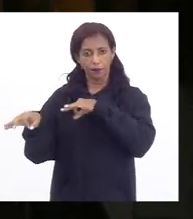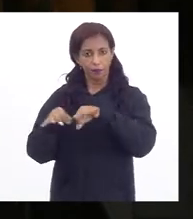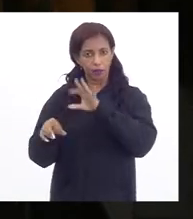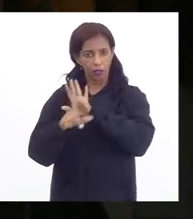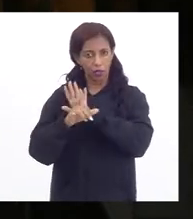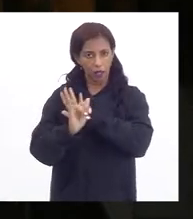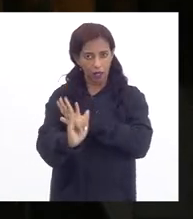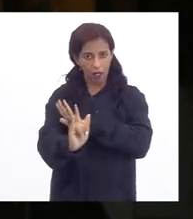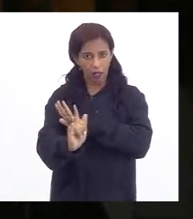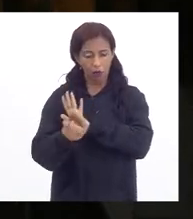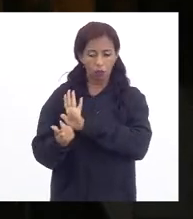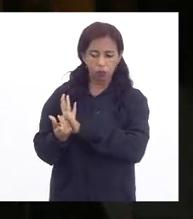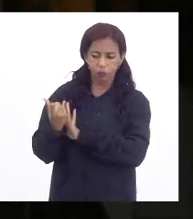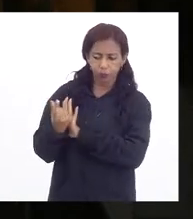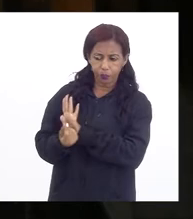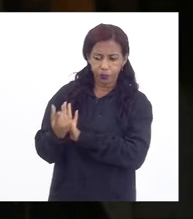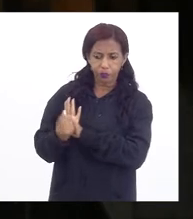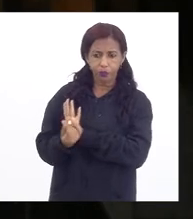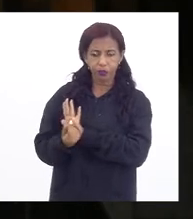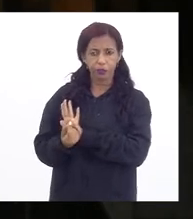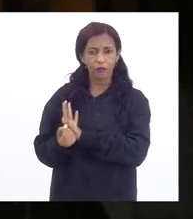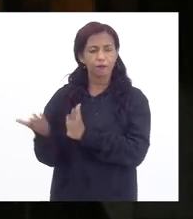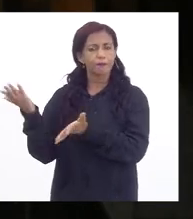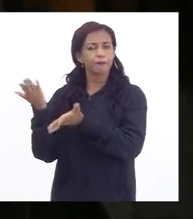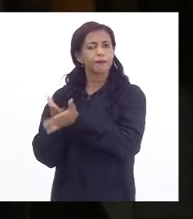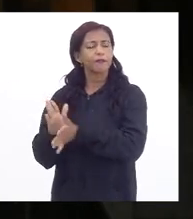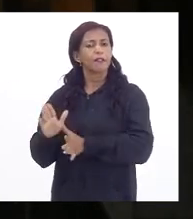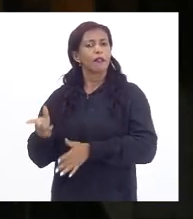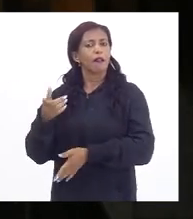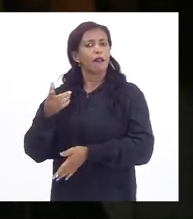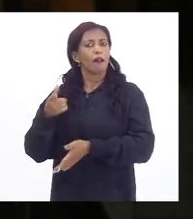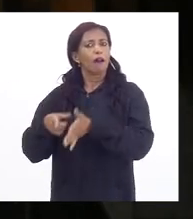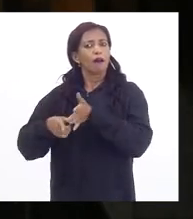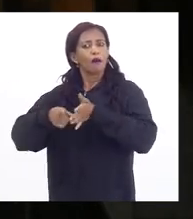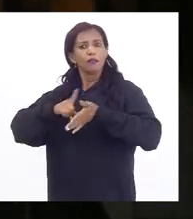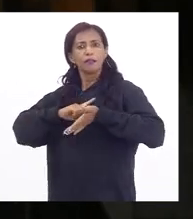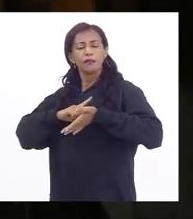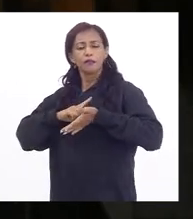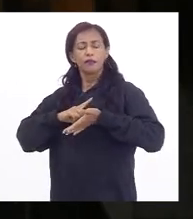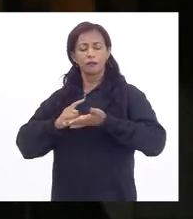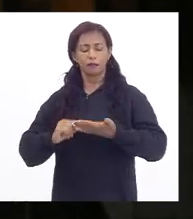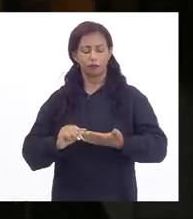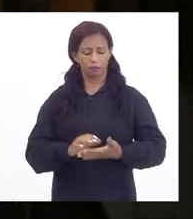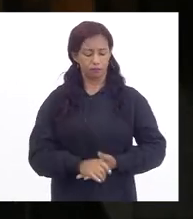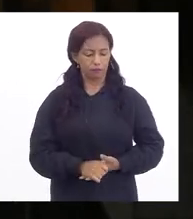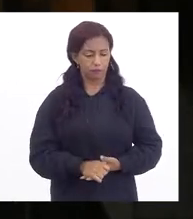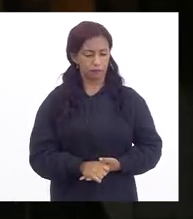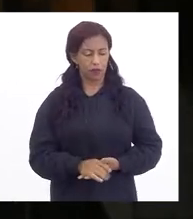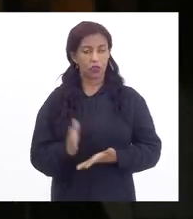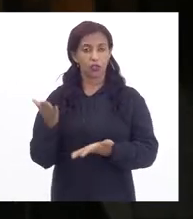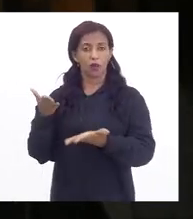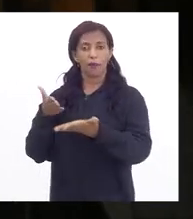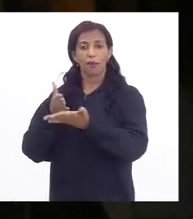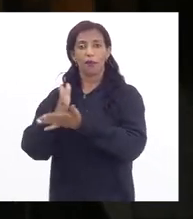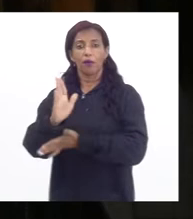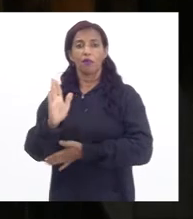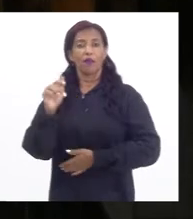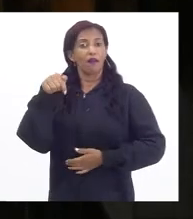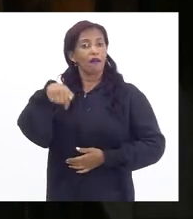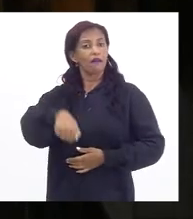orçamentária foi encerrado antes que aprovássemos